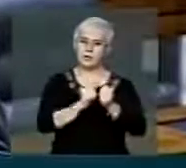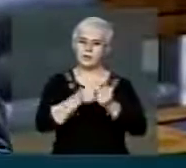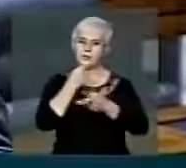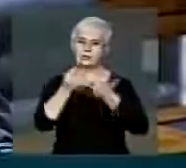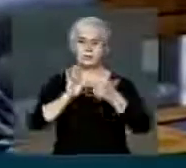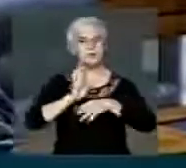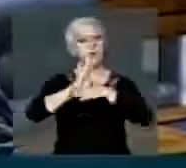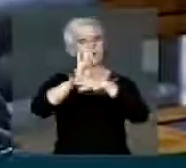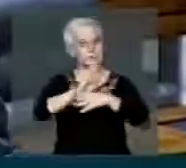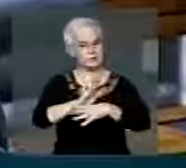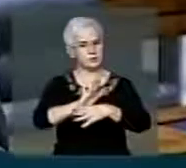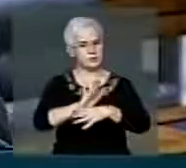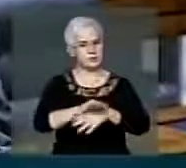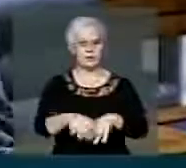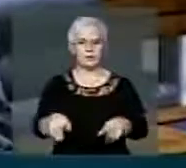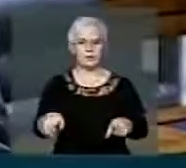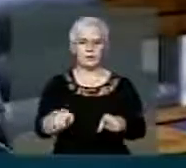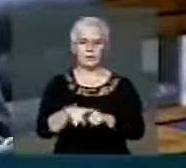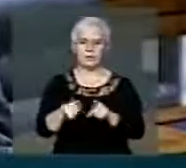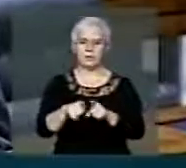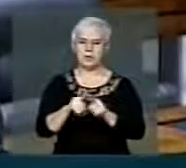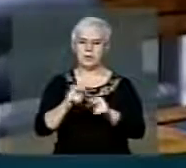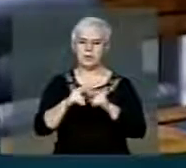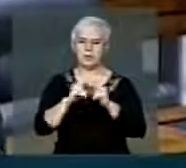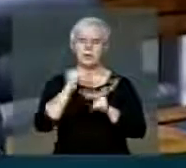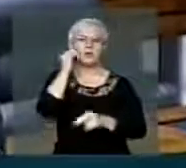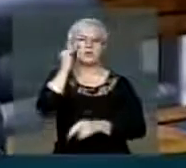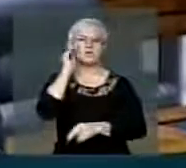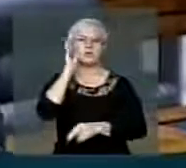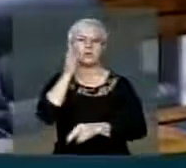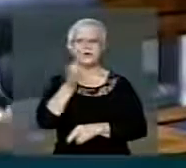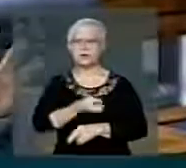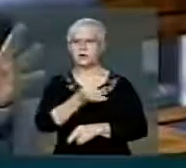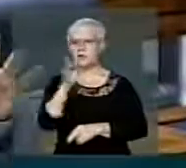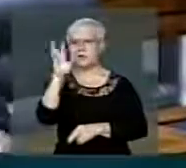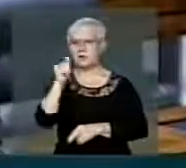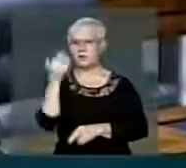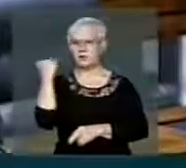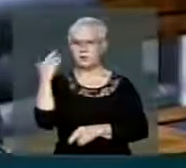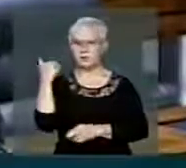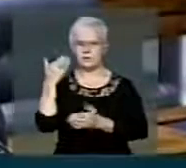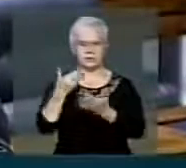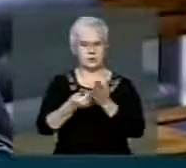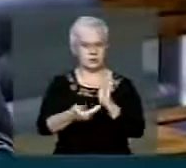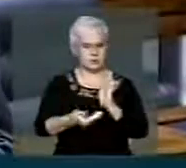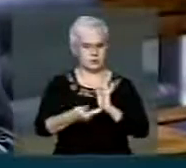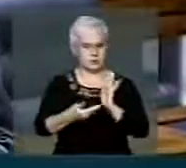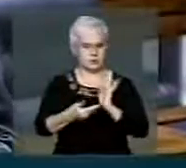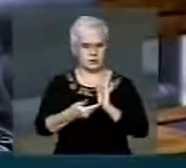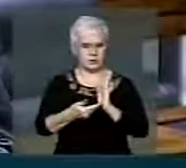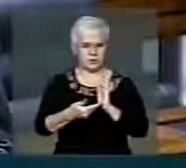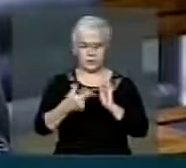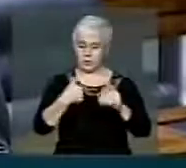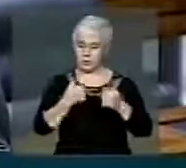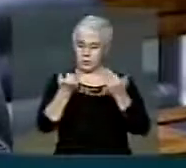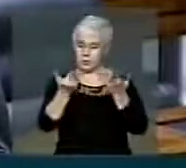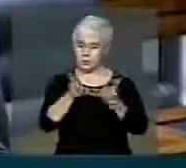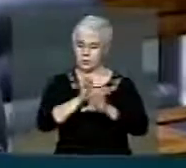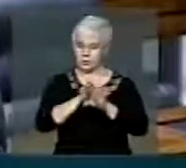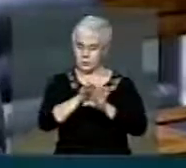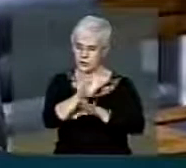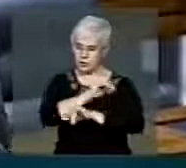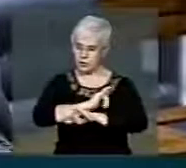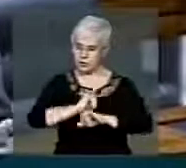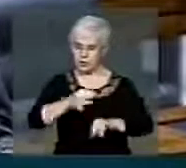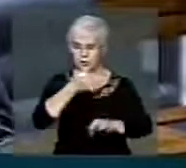modesta colaboração, já porque a vivência de alguns mandatos em todas as áreas me permitiu trazer alguma